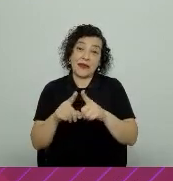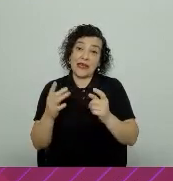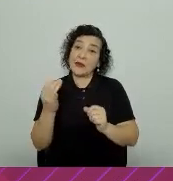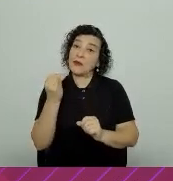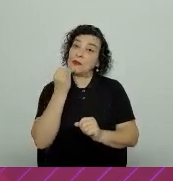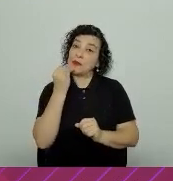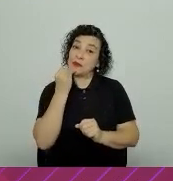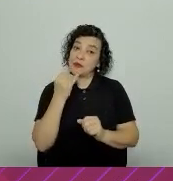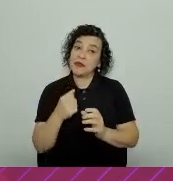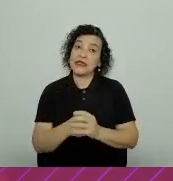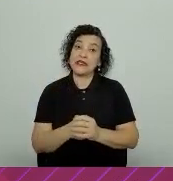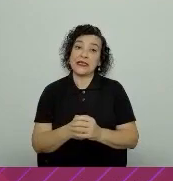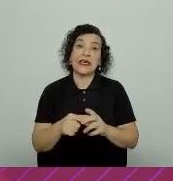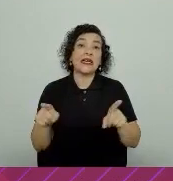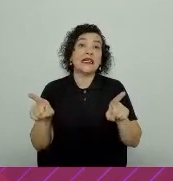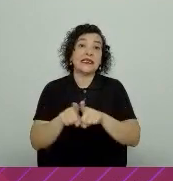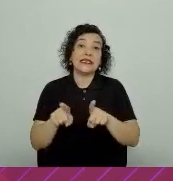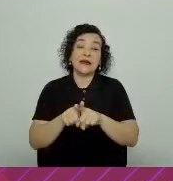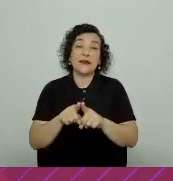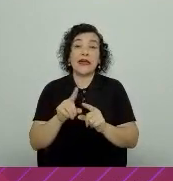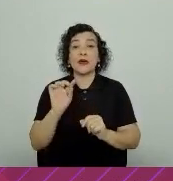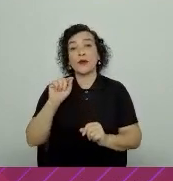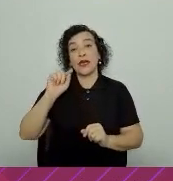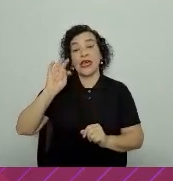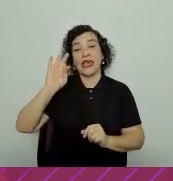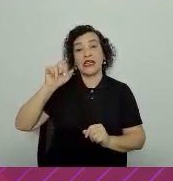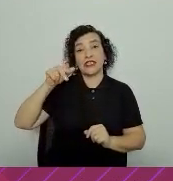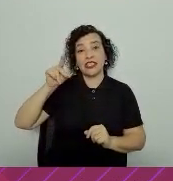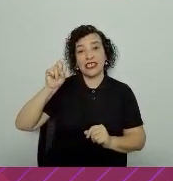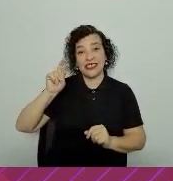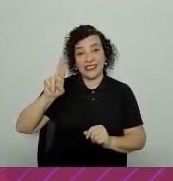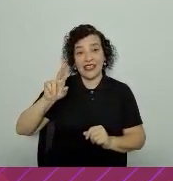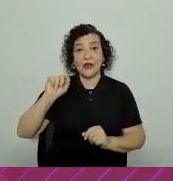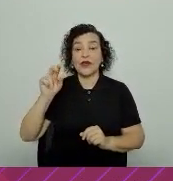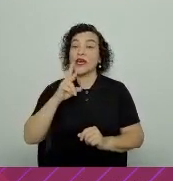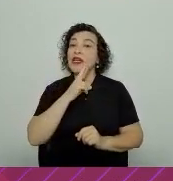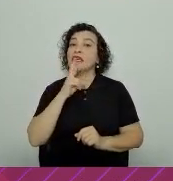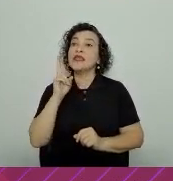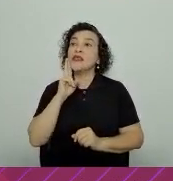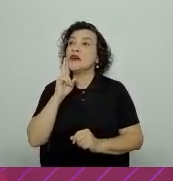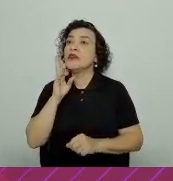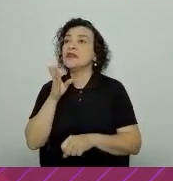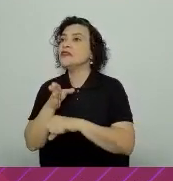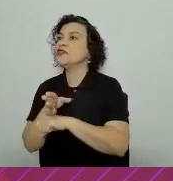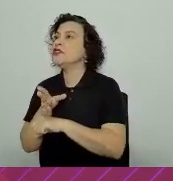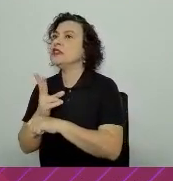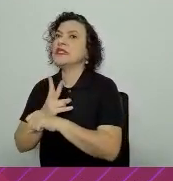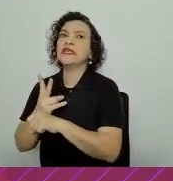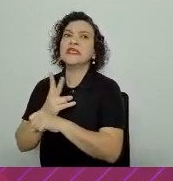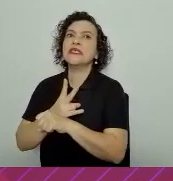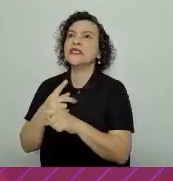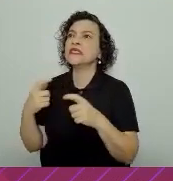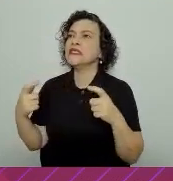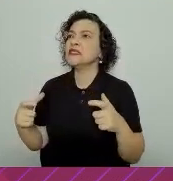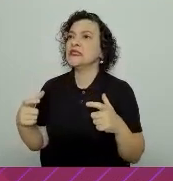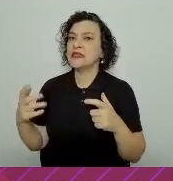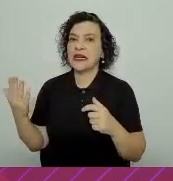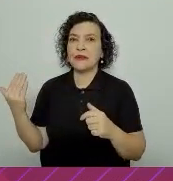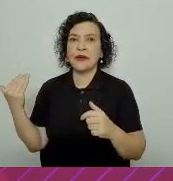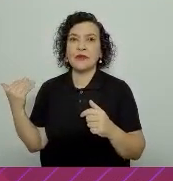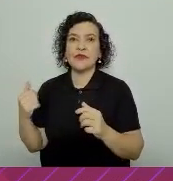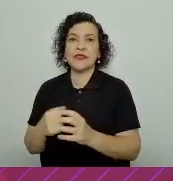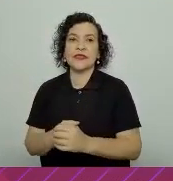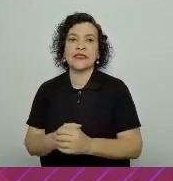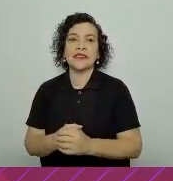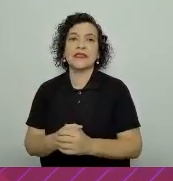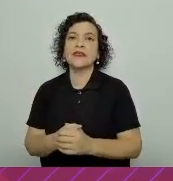você põe uma foto lá a hora que você chega no encontro você chega lá no restaurante Você começa a procurar uma pessoa fazer mais Cade a pessoa que eu tô conversando